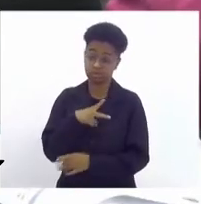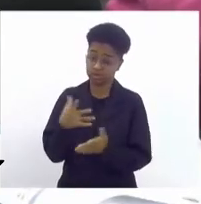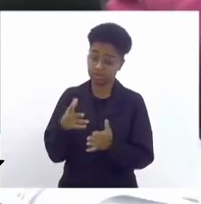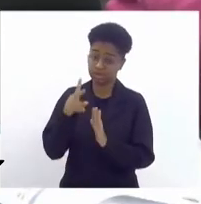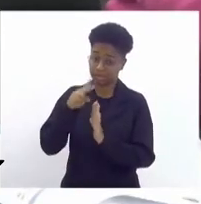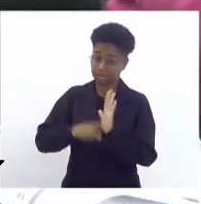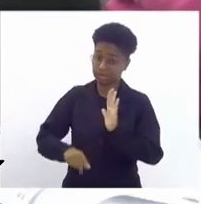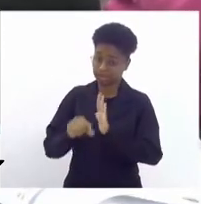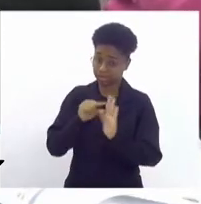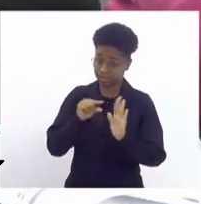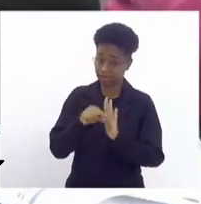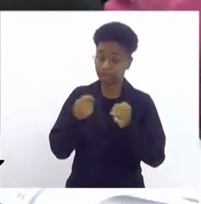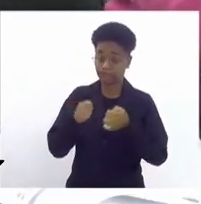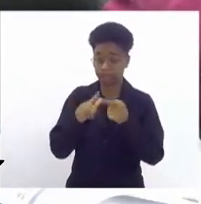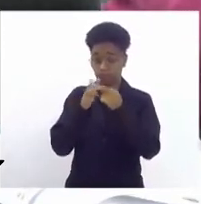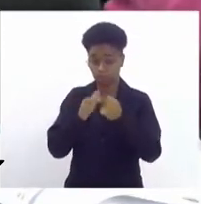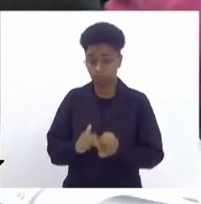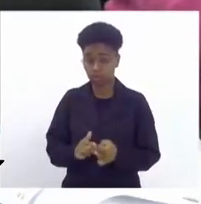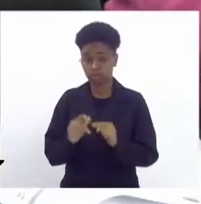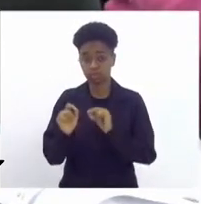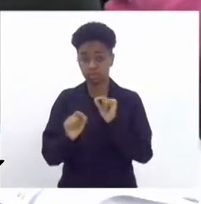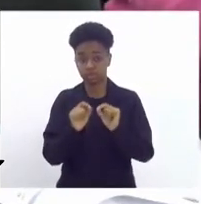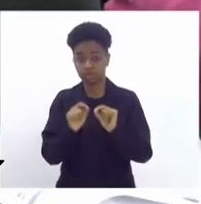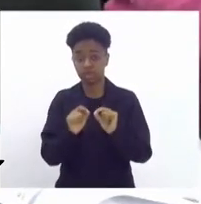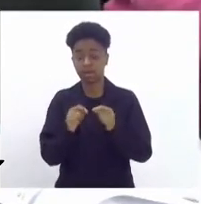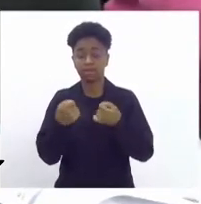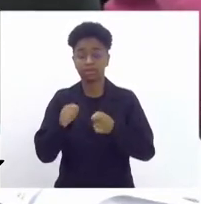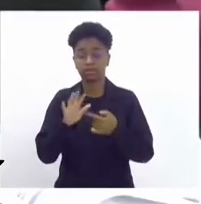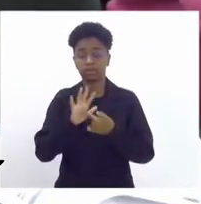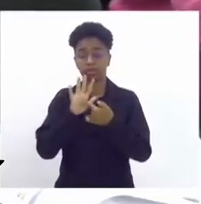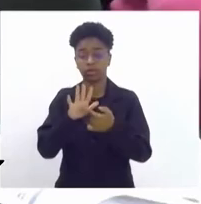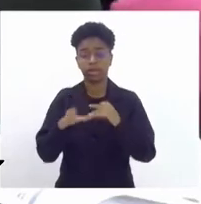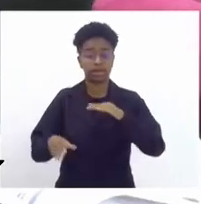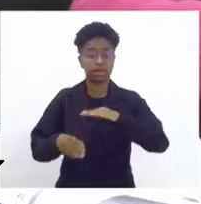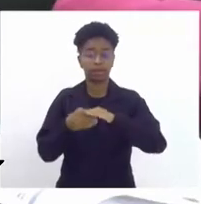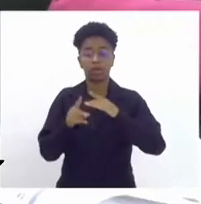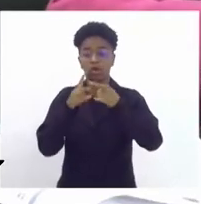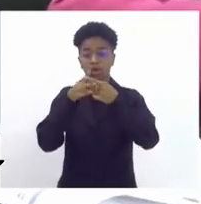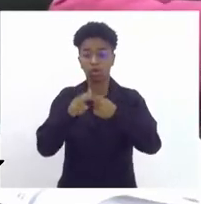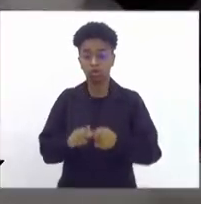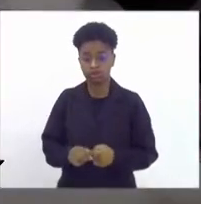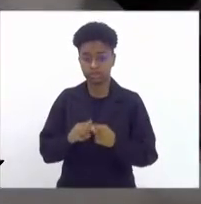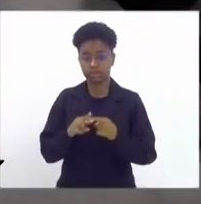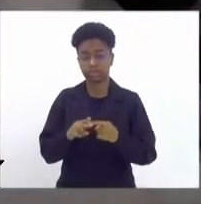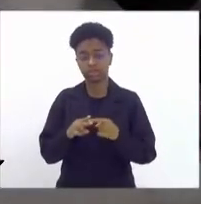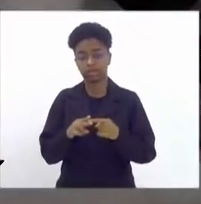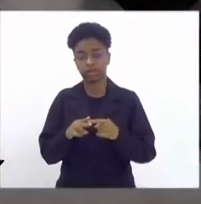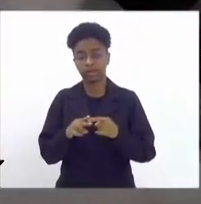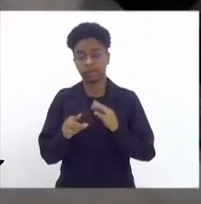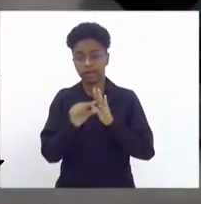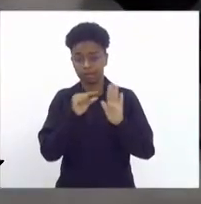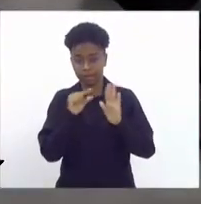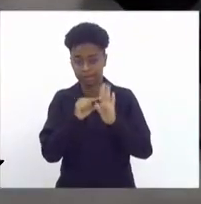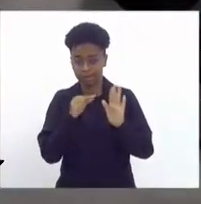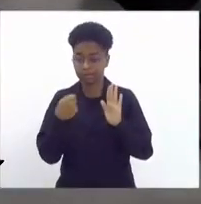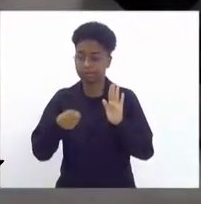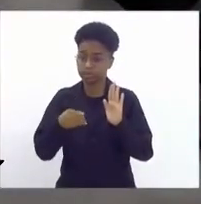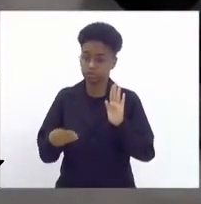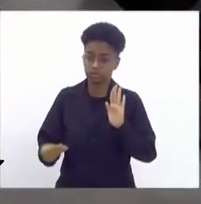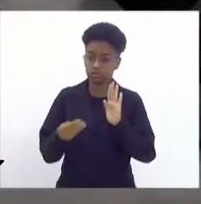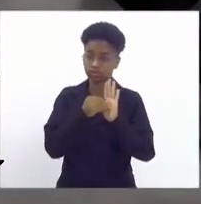isso. Ao corrigir o parecer para apresentar a emenda, corrigindo a emenda do projeto para inserir. É uma